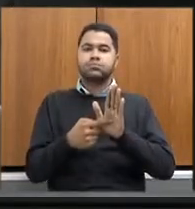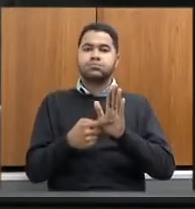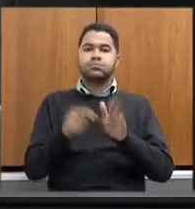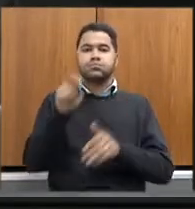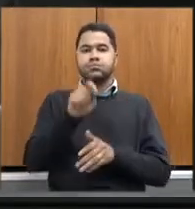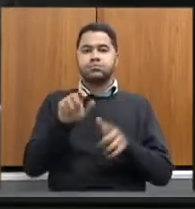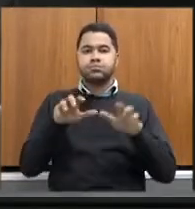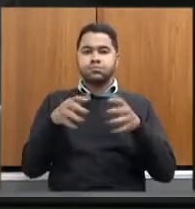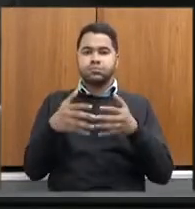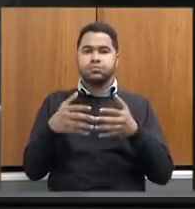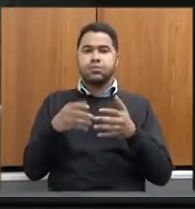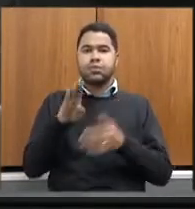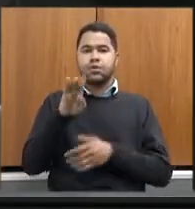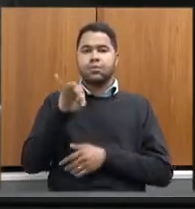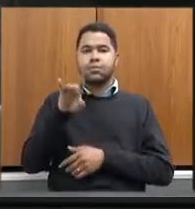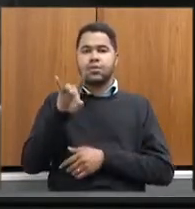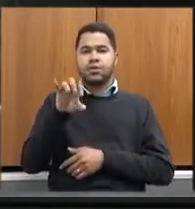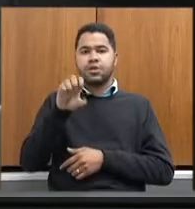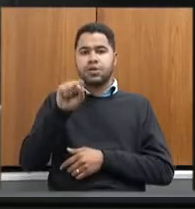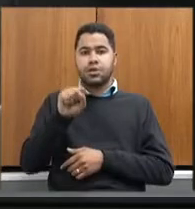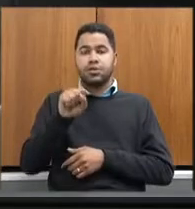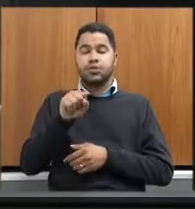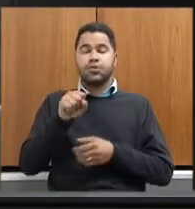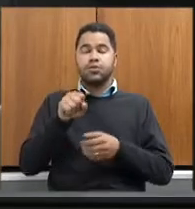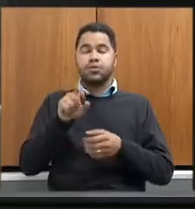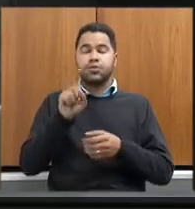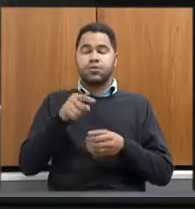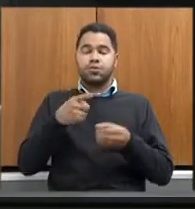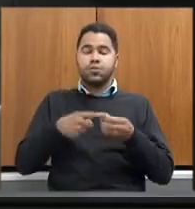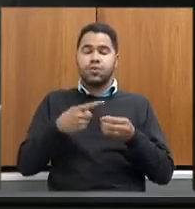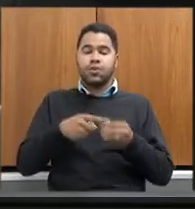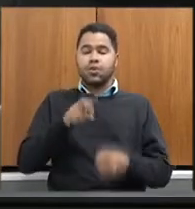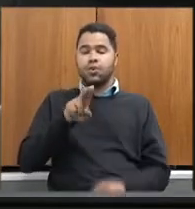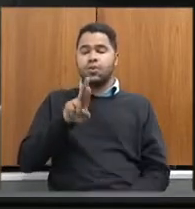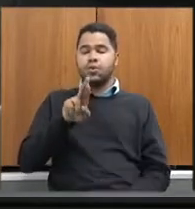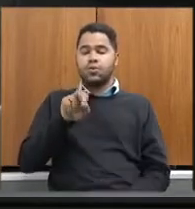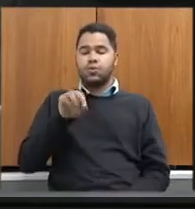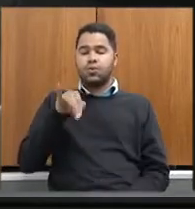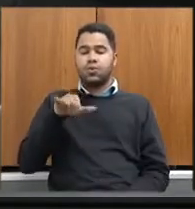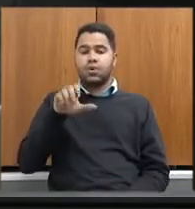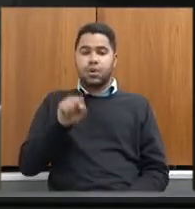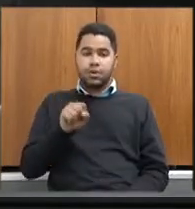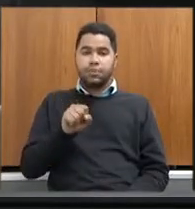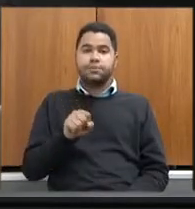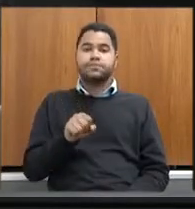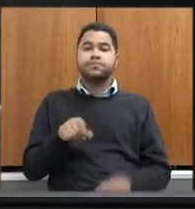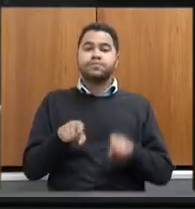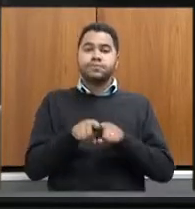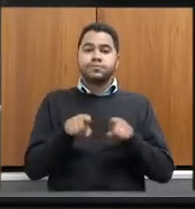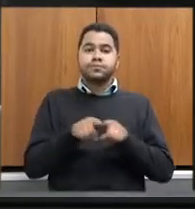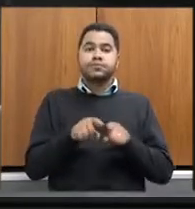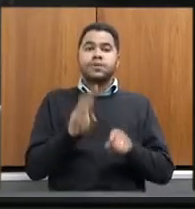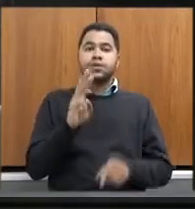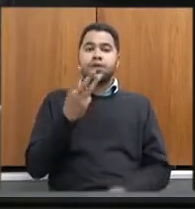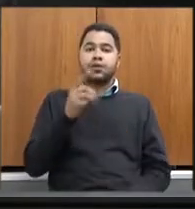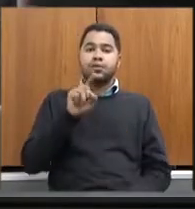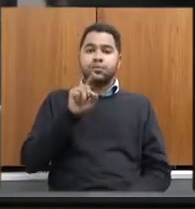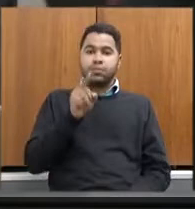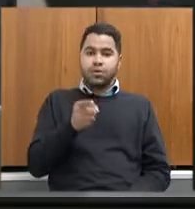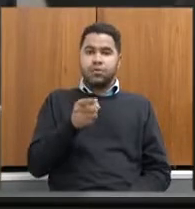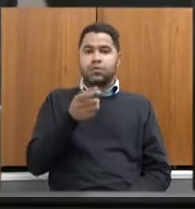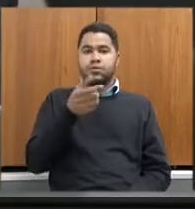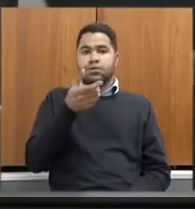comunidade Bandeirantes com sede do município de Urucânia projeto de lei 3727 de